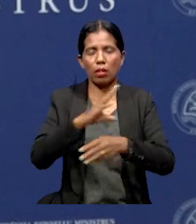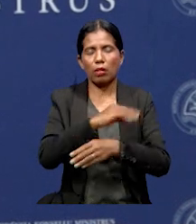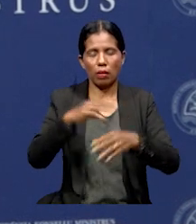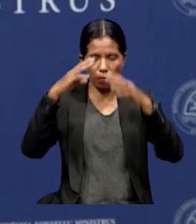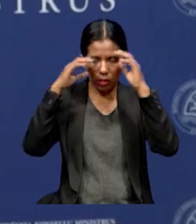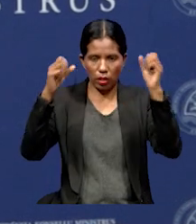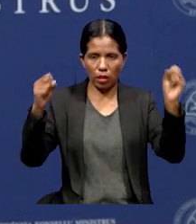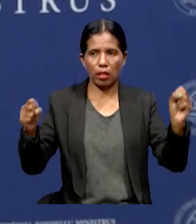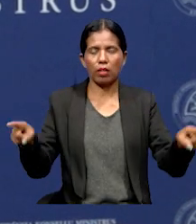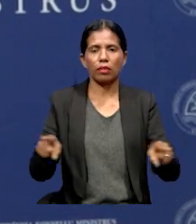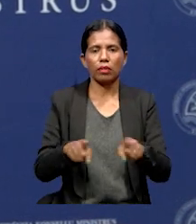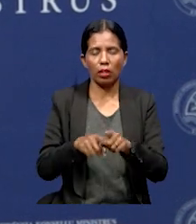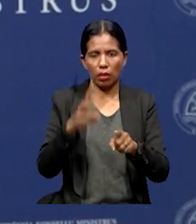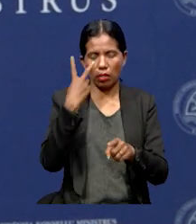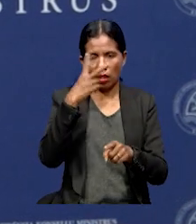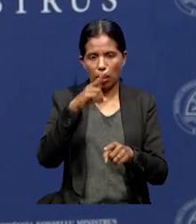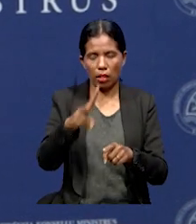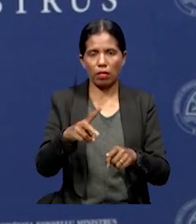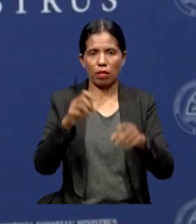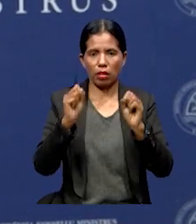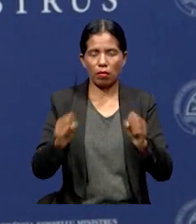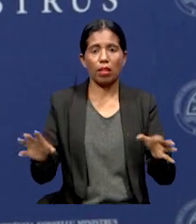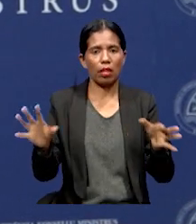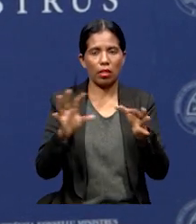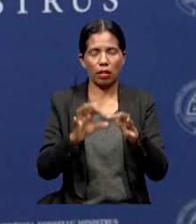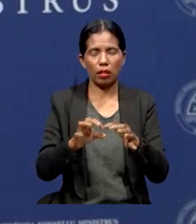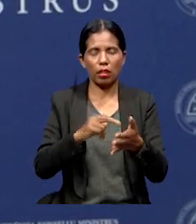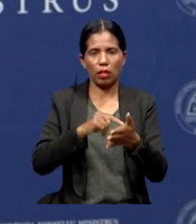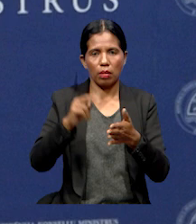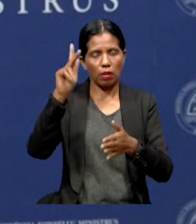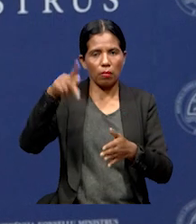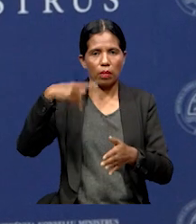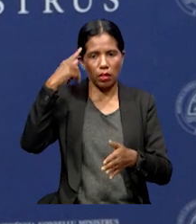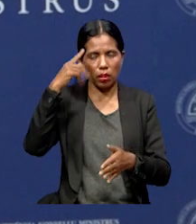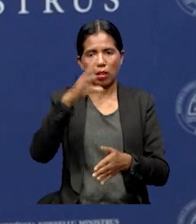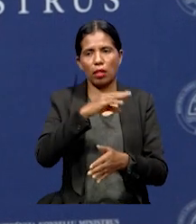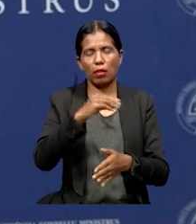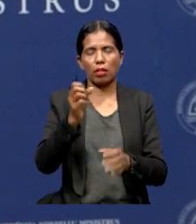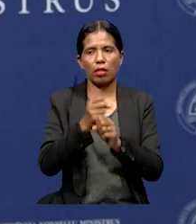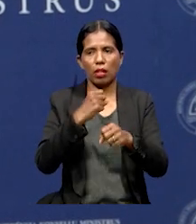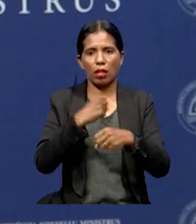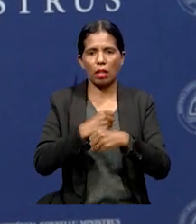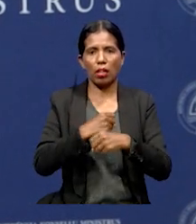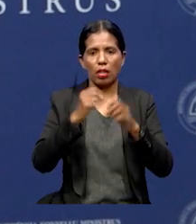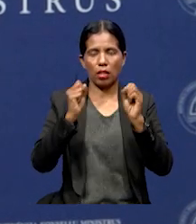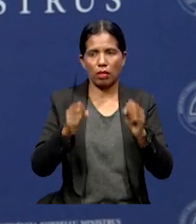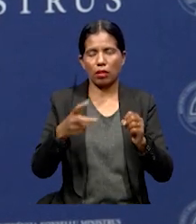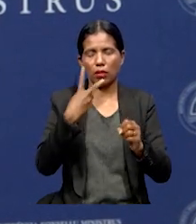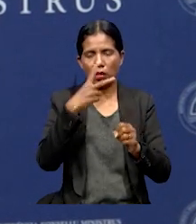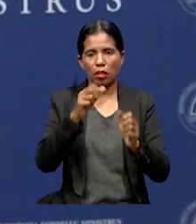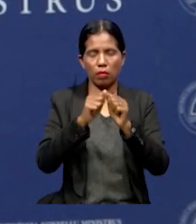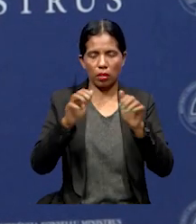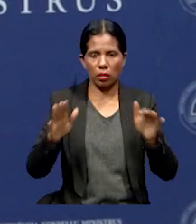atua nesse ponto focal, ba ligação ao nível político, não sei halo gestão operacional